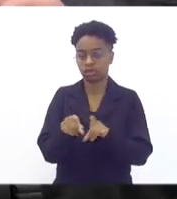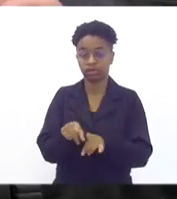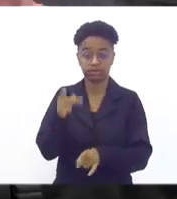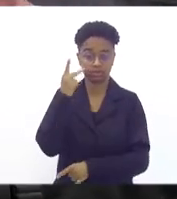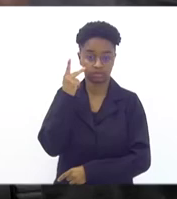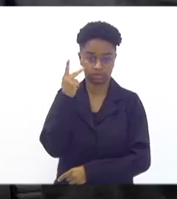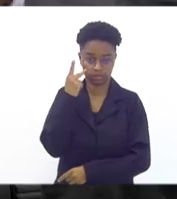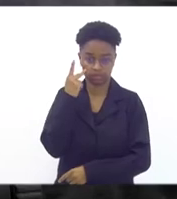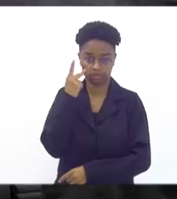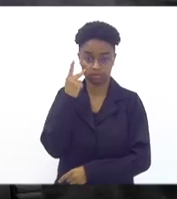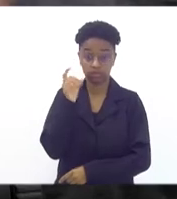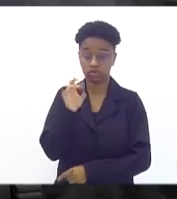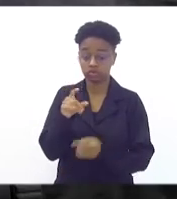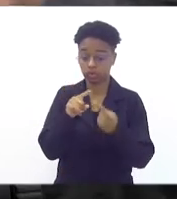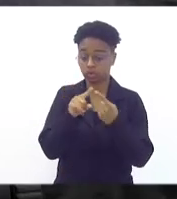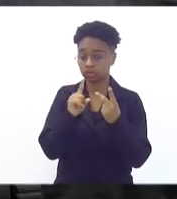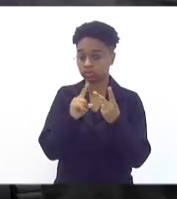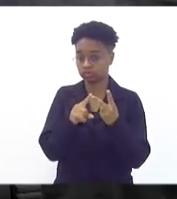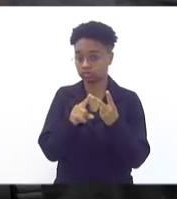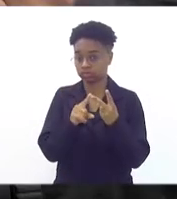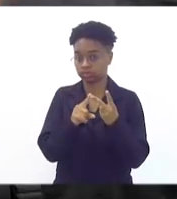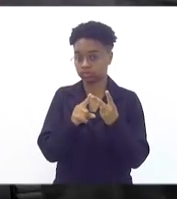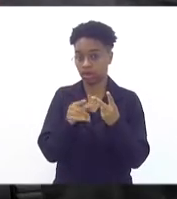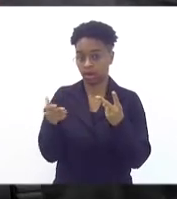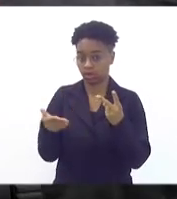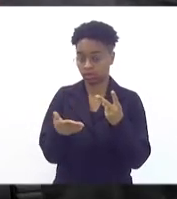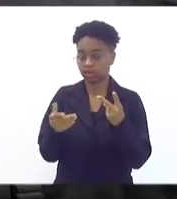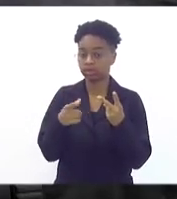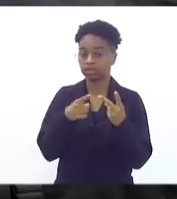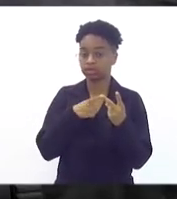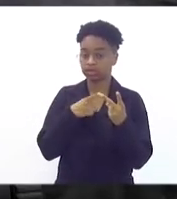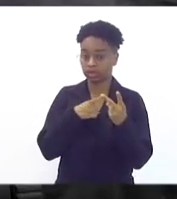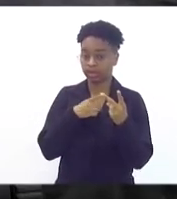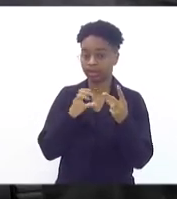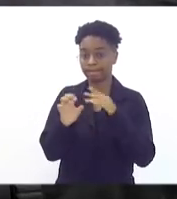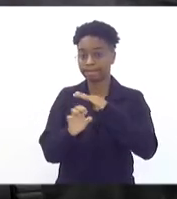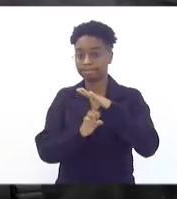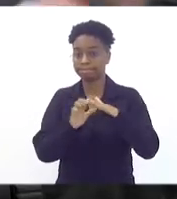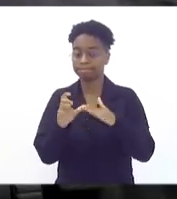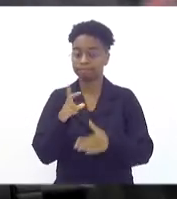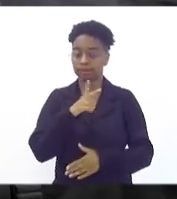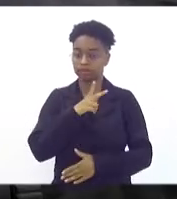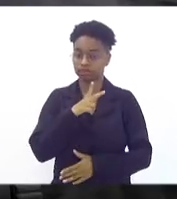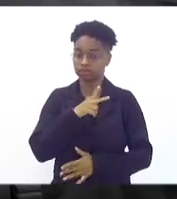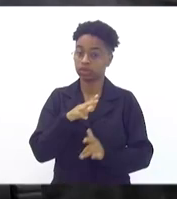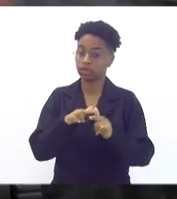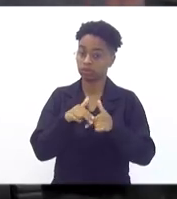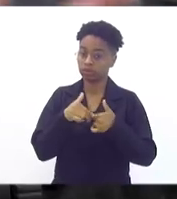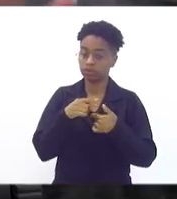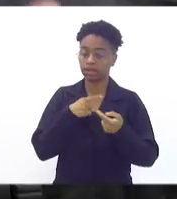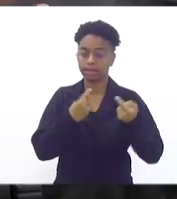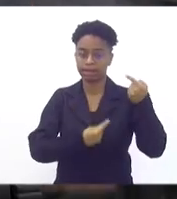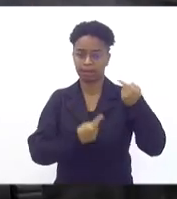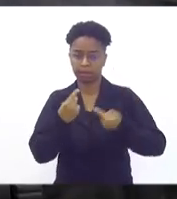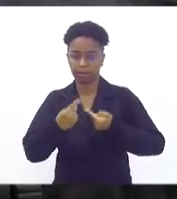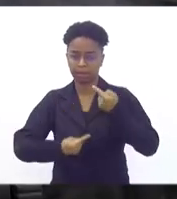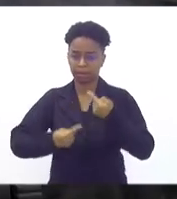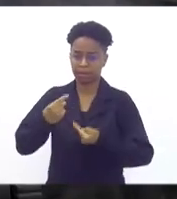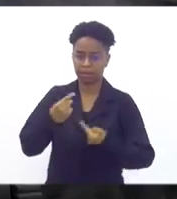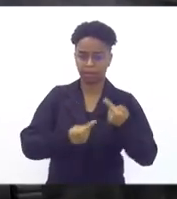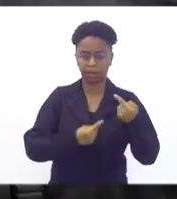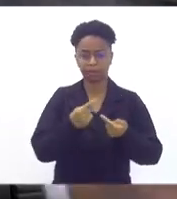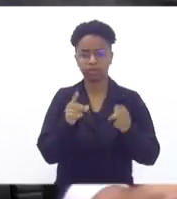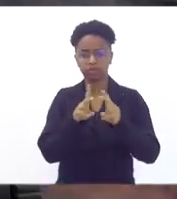Paulo somente esses dois estados hoje tem concessões privadas e por isso tem essa discussão essa discussão